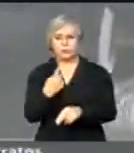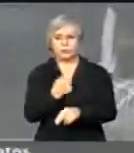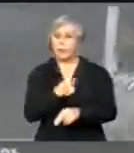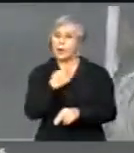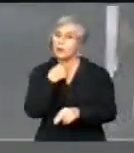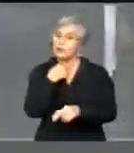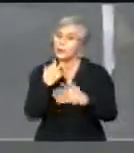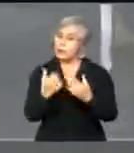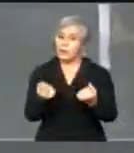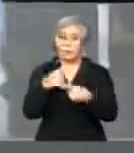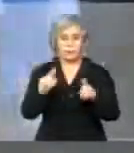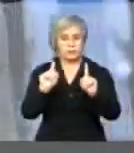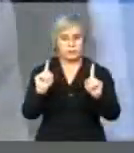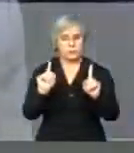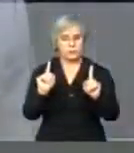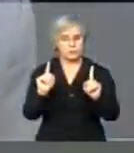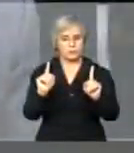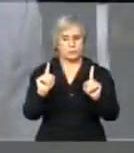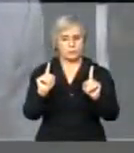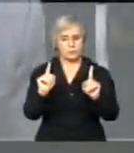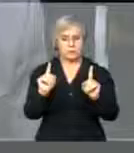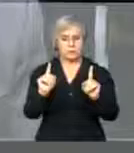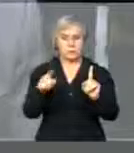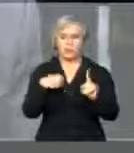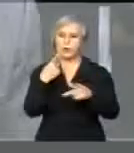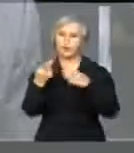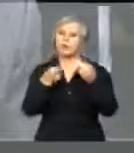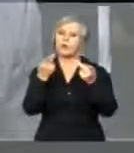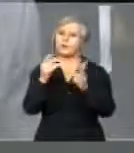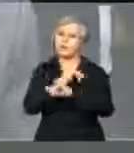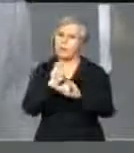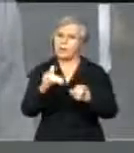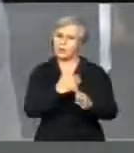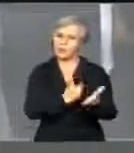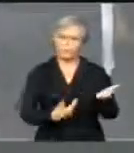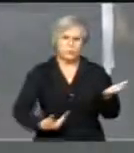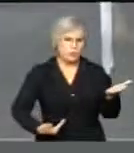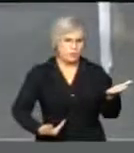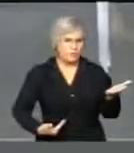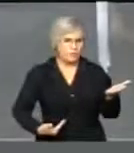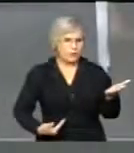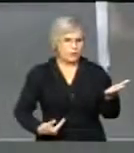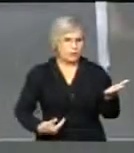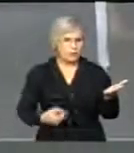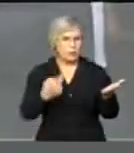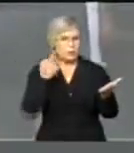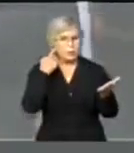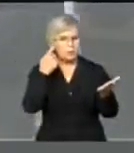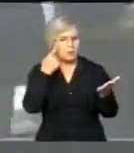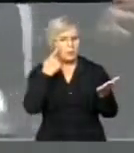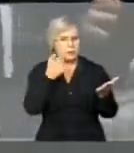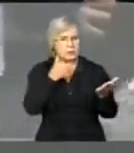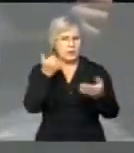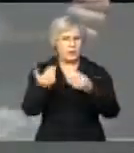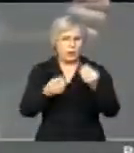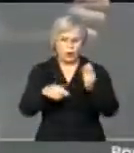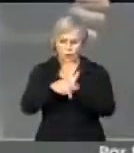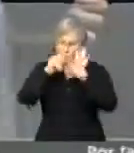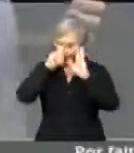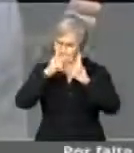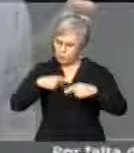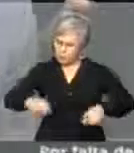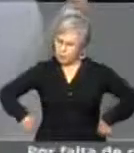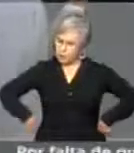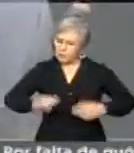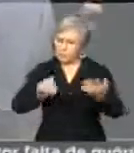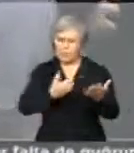desemprego, porque muitas micro e pequenas empresas vão realmente ter problemas, né, no pagamento dos seus